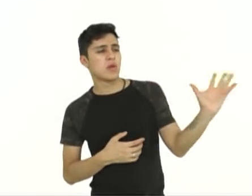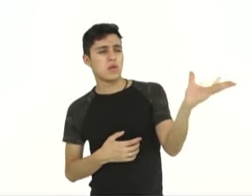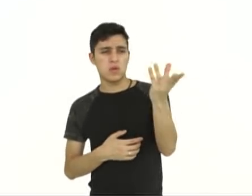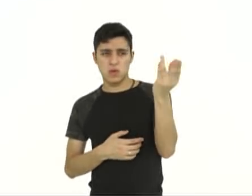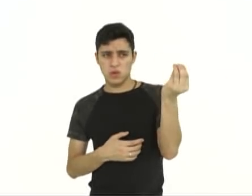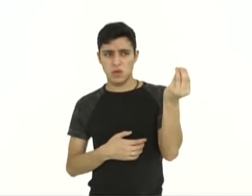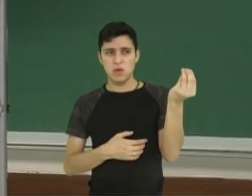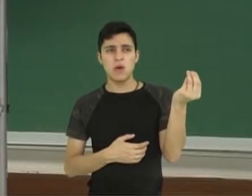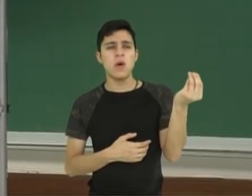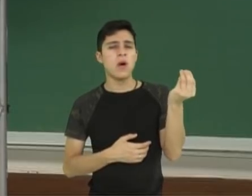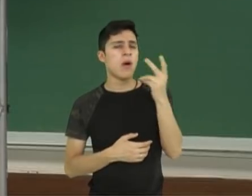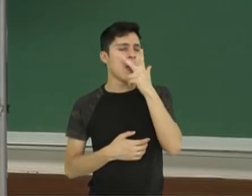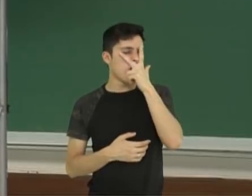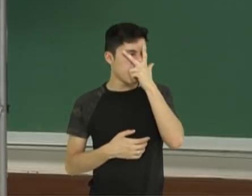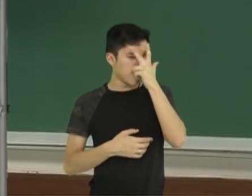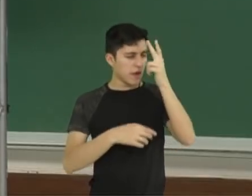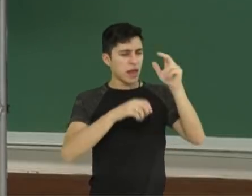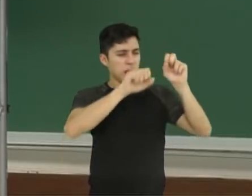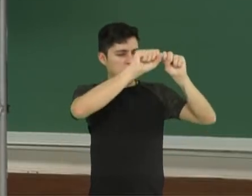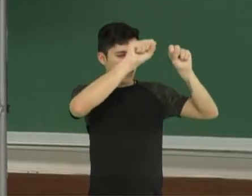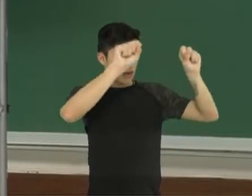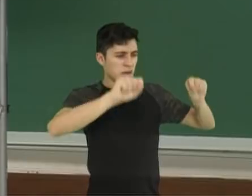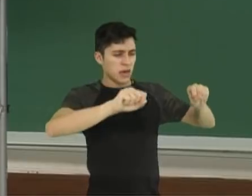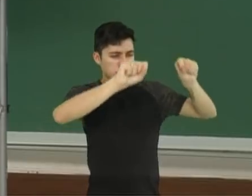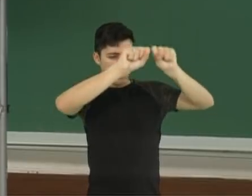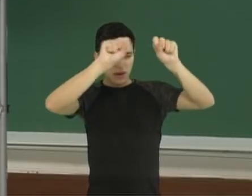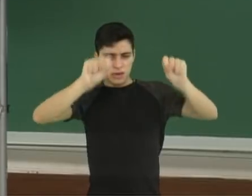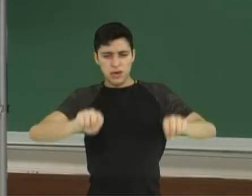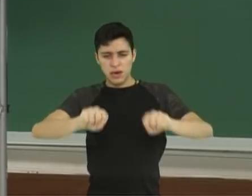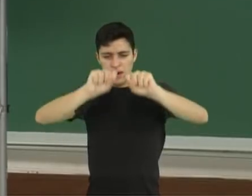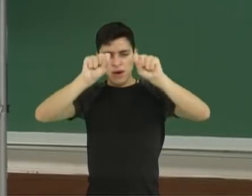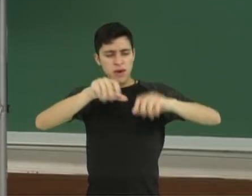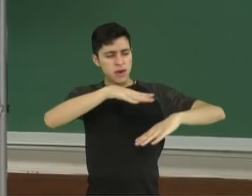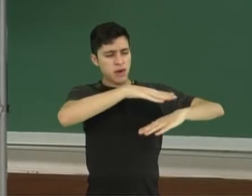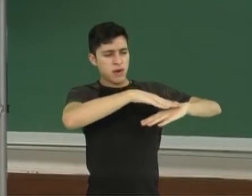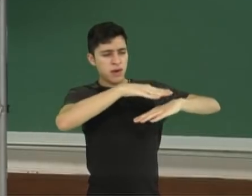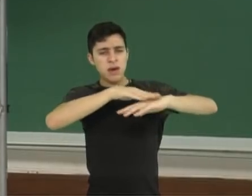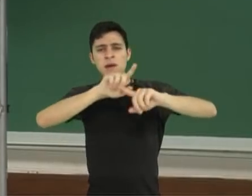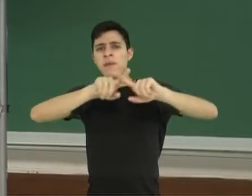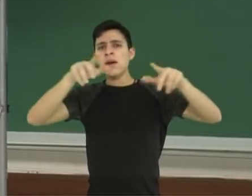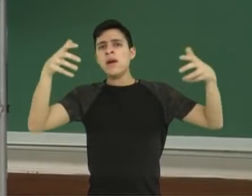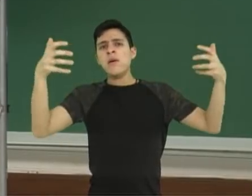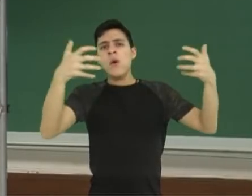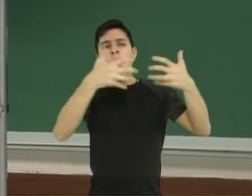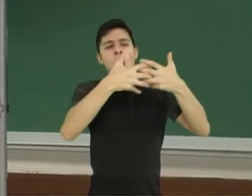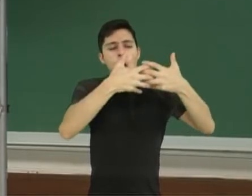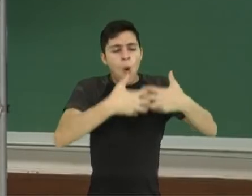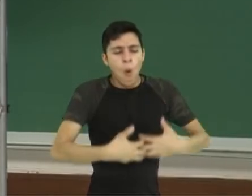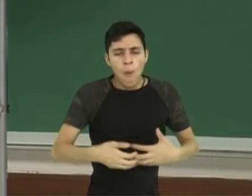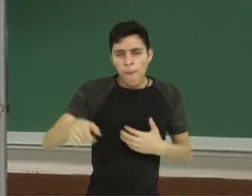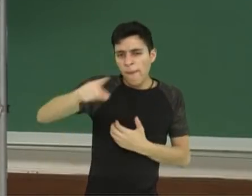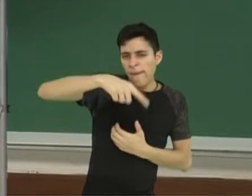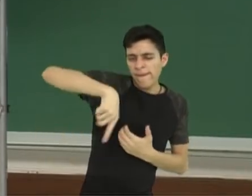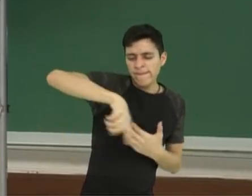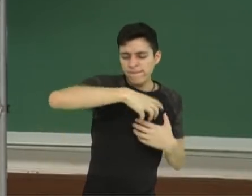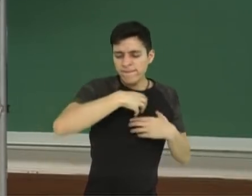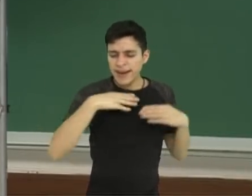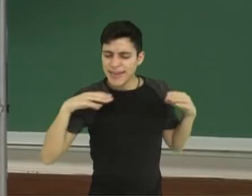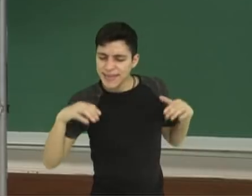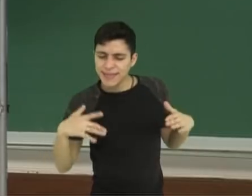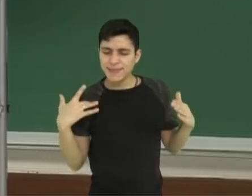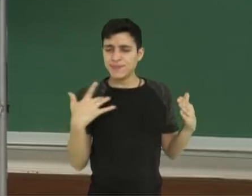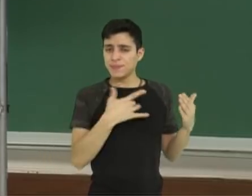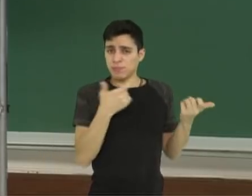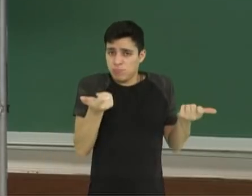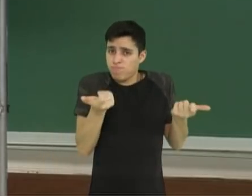independentes, mas atuam juntos para garantir o funcionamento do nosso corpo, para você estar saudável, estar brincando, estar feliz e assistindo